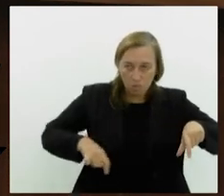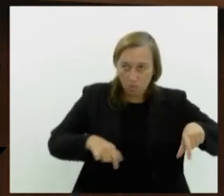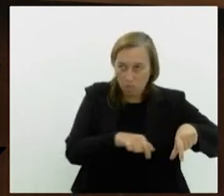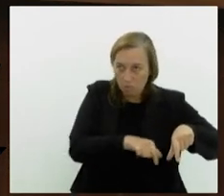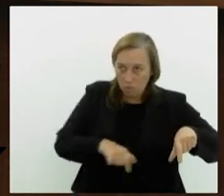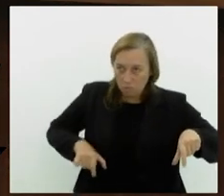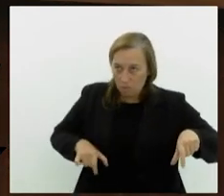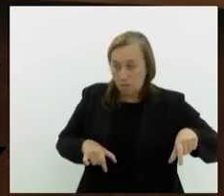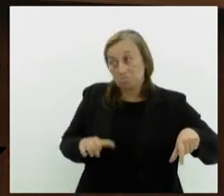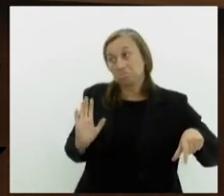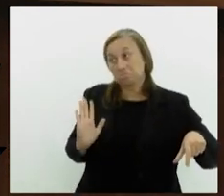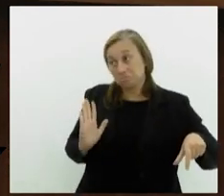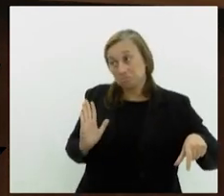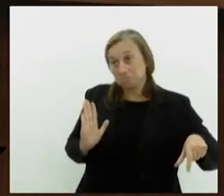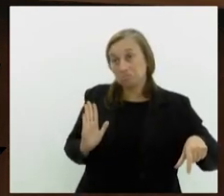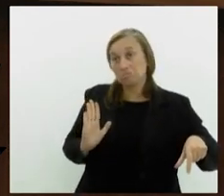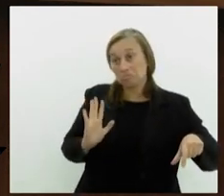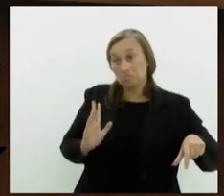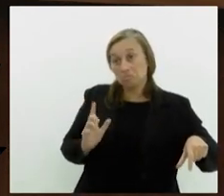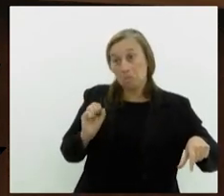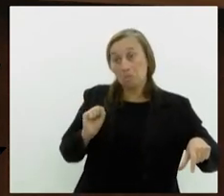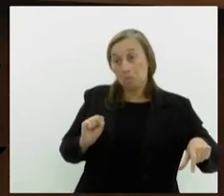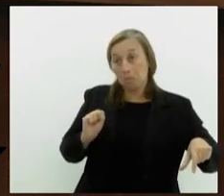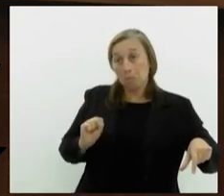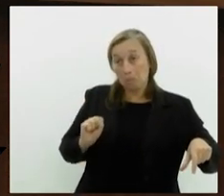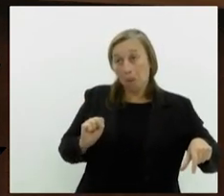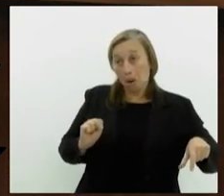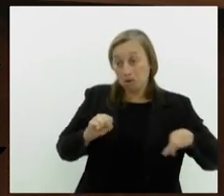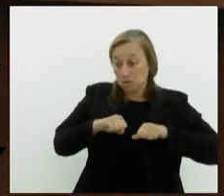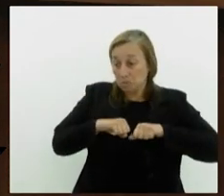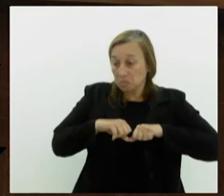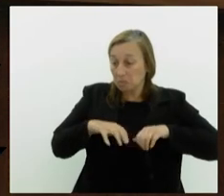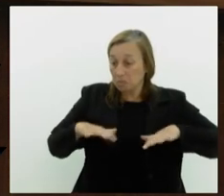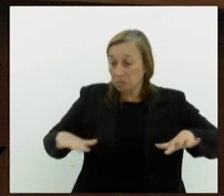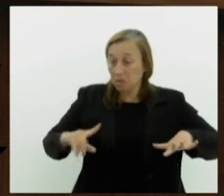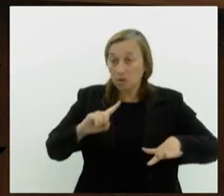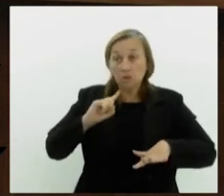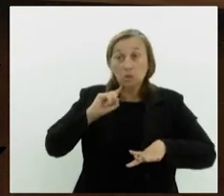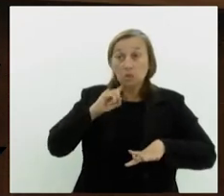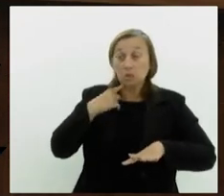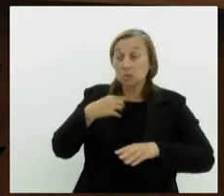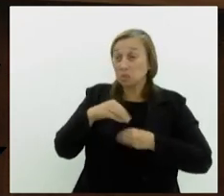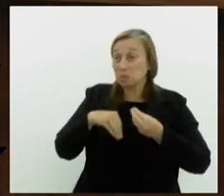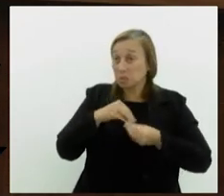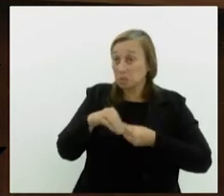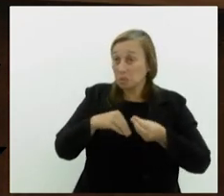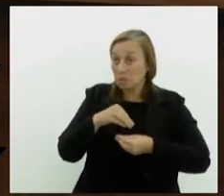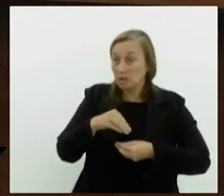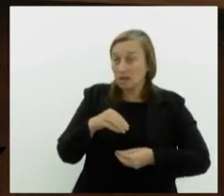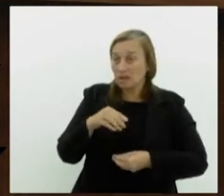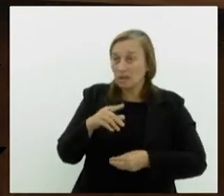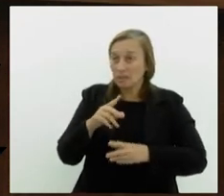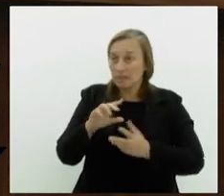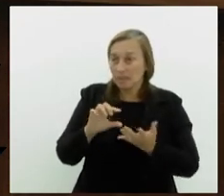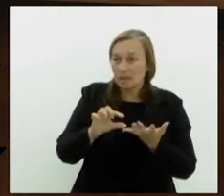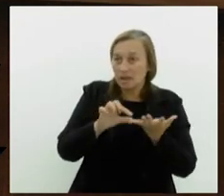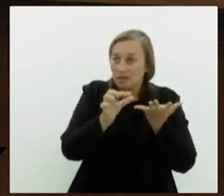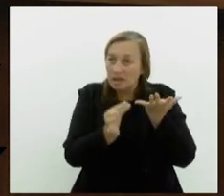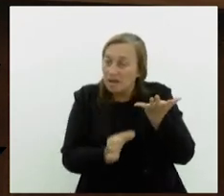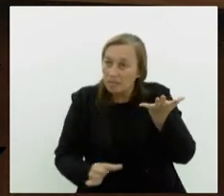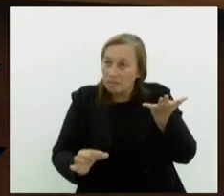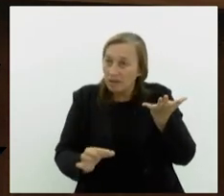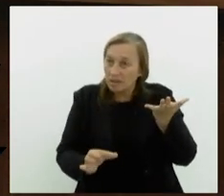tenha, seja uma contaminação por conta de algum desses dutos, dentre os quais um duto que na planta original é justamente